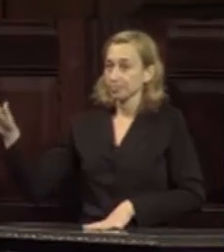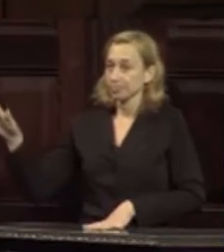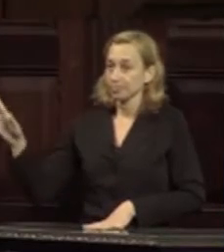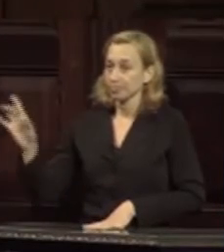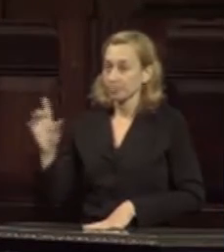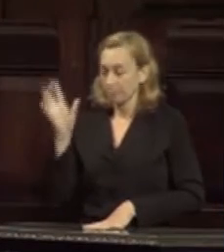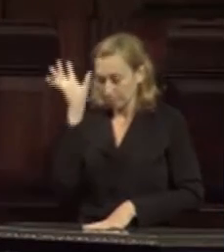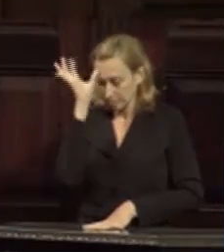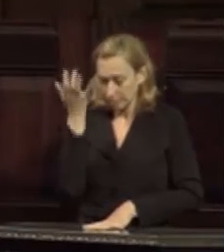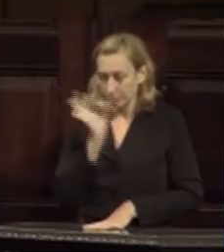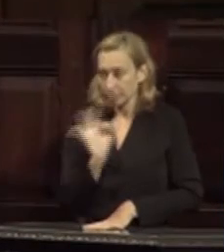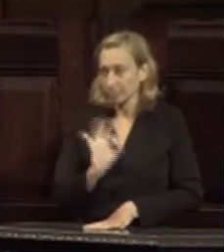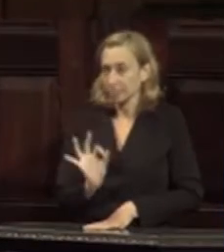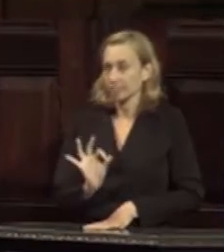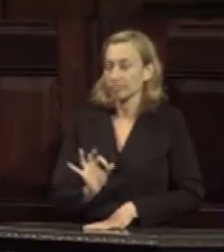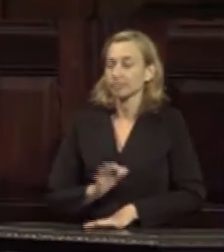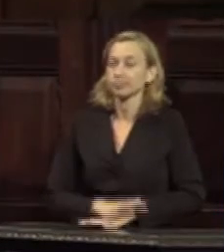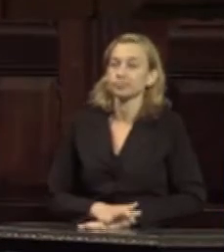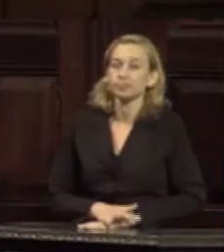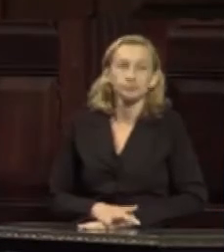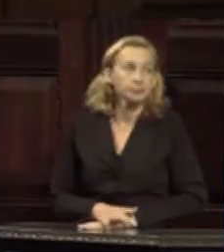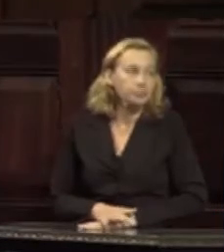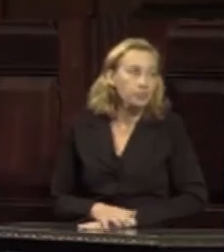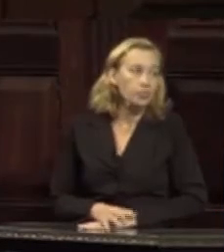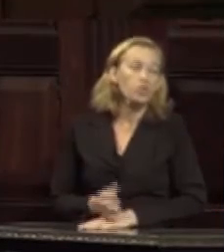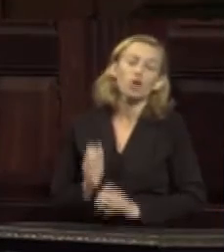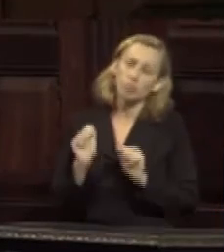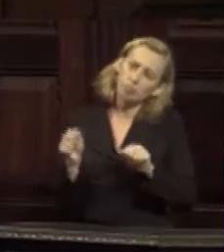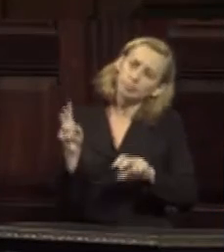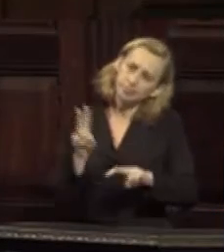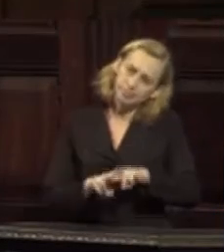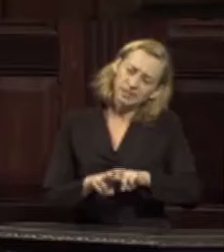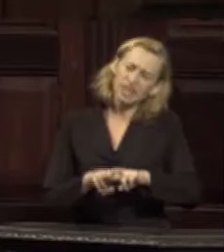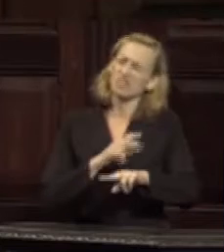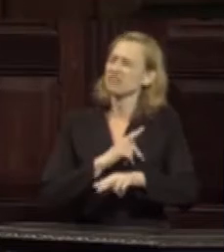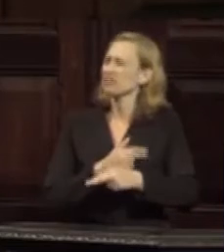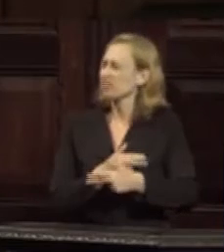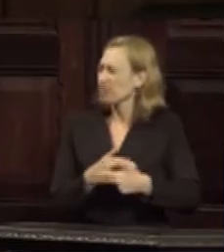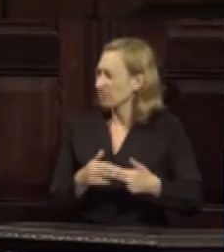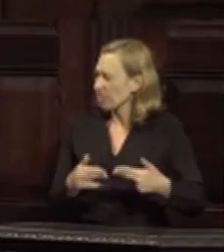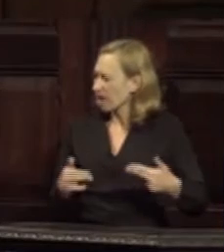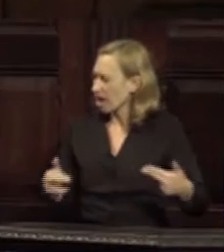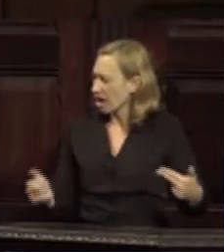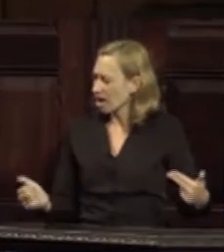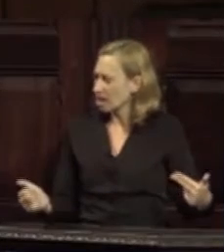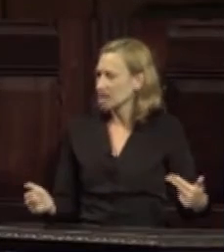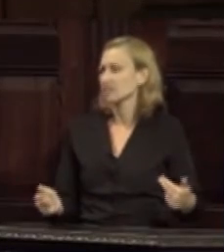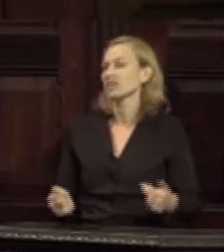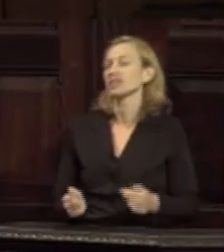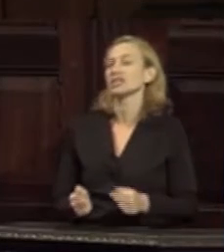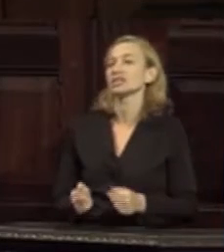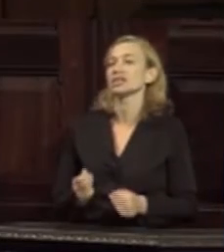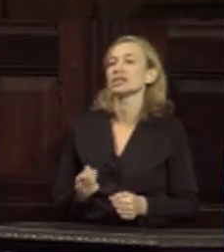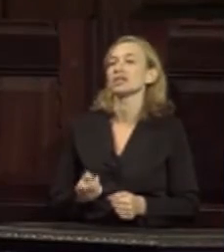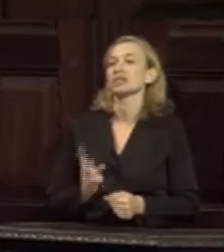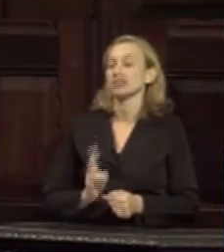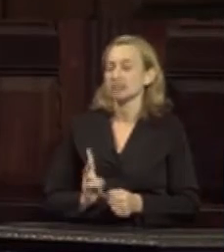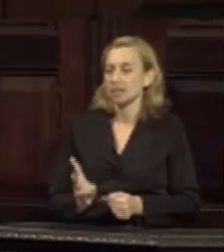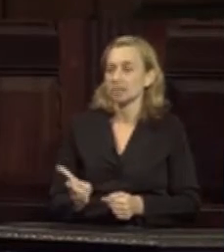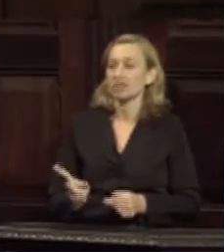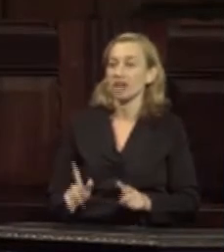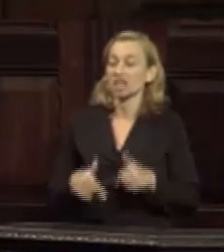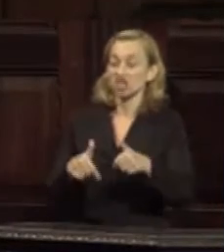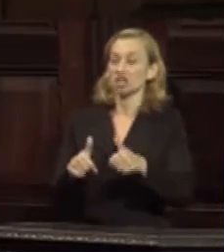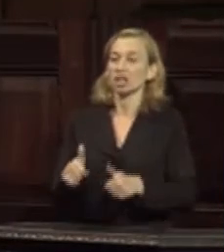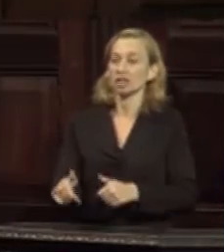não vai resolver, sob hipótese alguma. Pode prender 500 ali, pode fazer quantas investidas quiser dentro das comunidades.